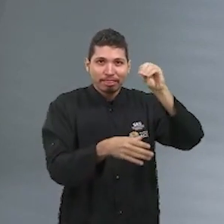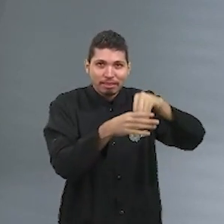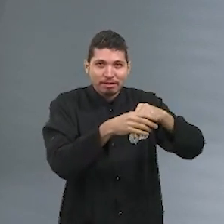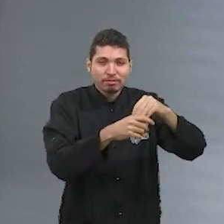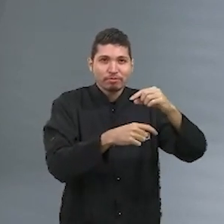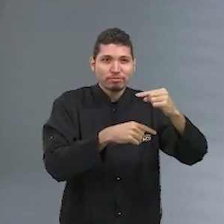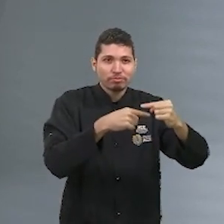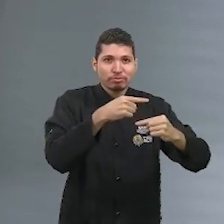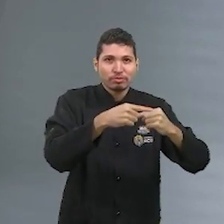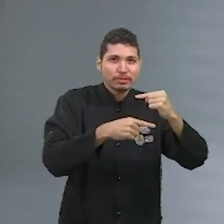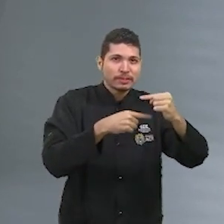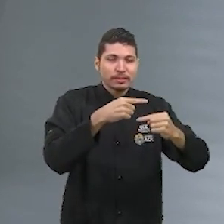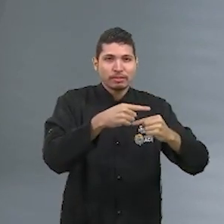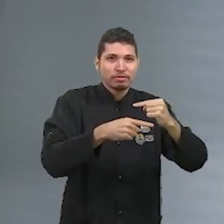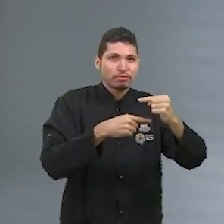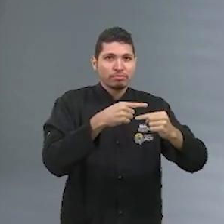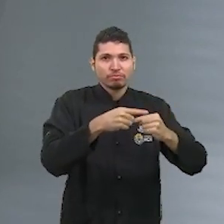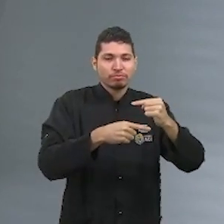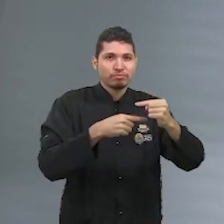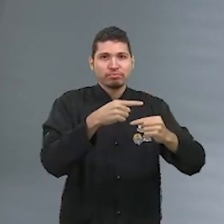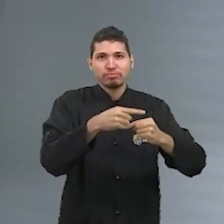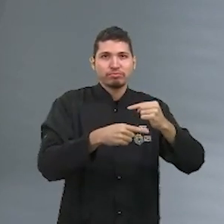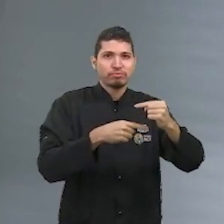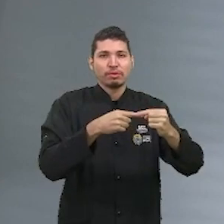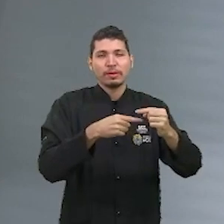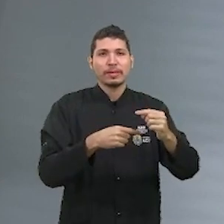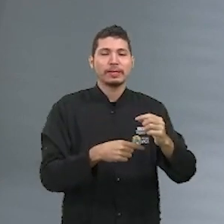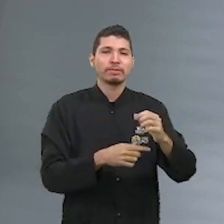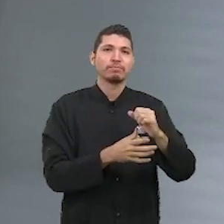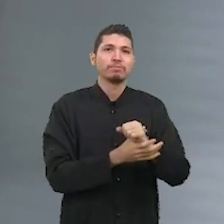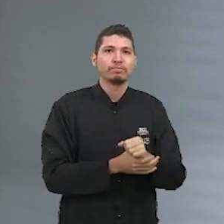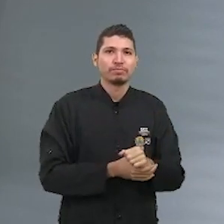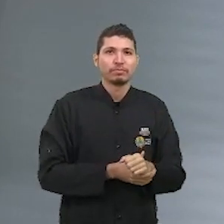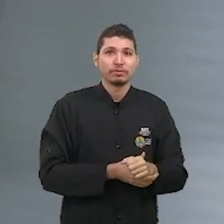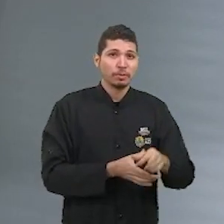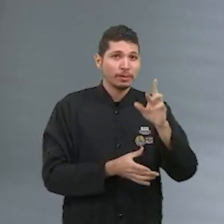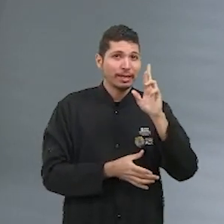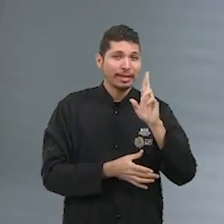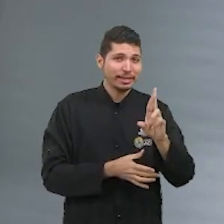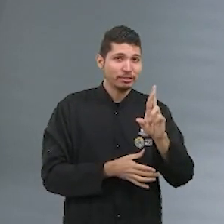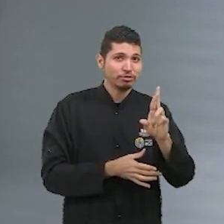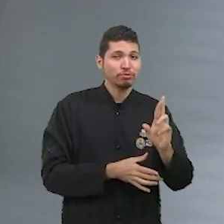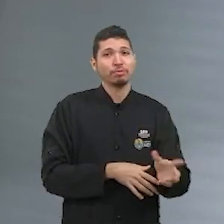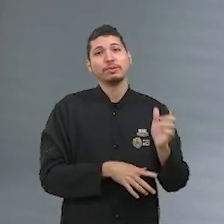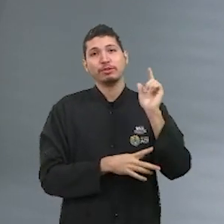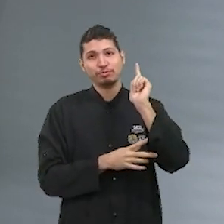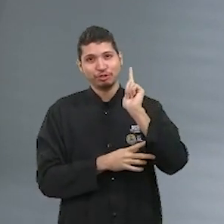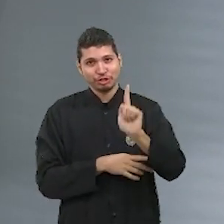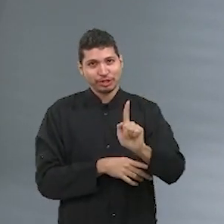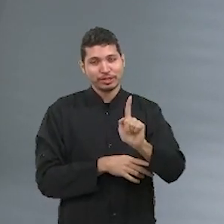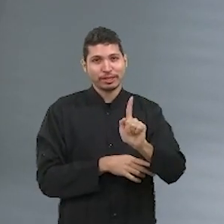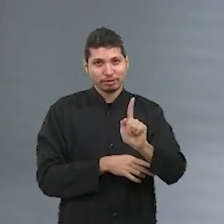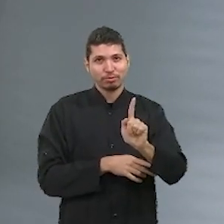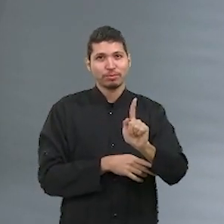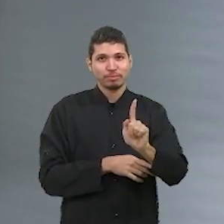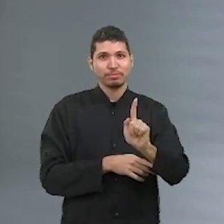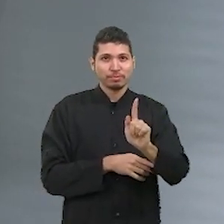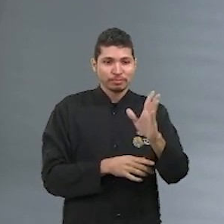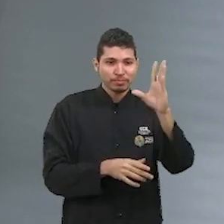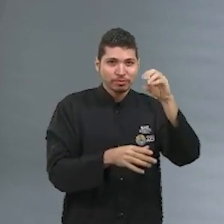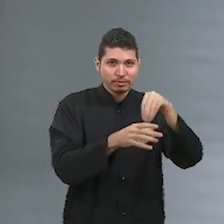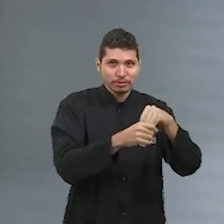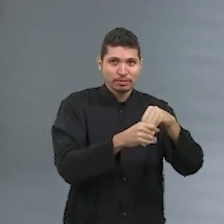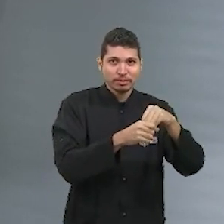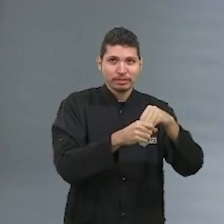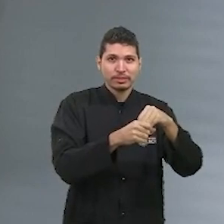resistor, parte dessa energia que o gerador, que é a FEM, que eu vou chamar de FEM, tá?